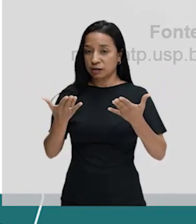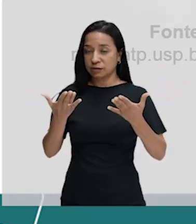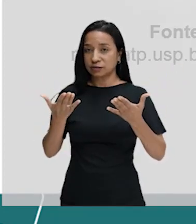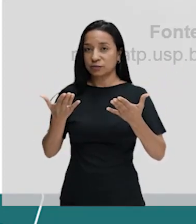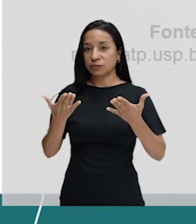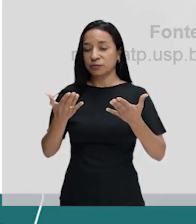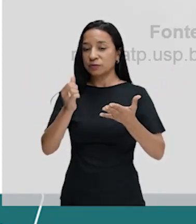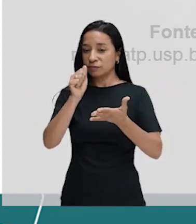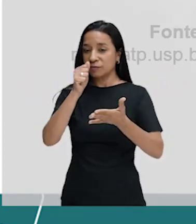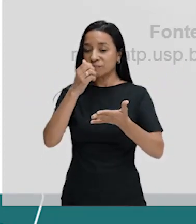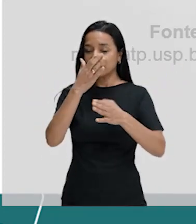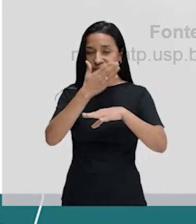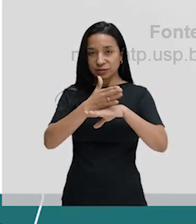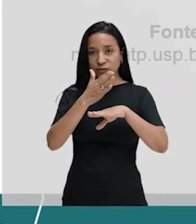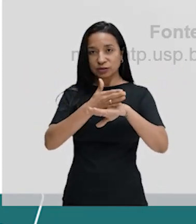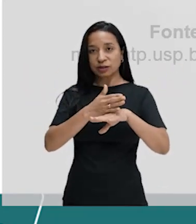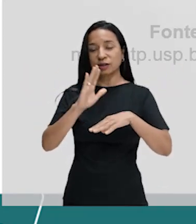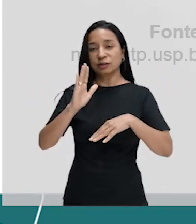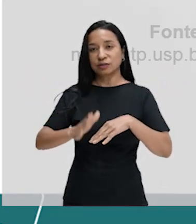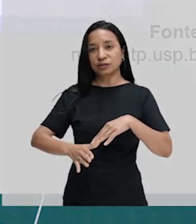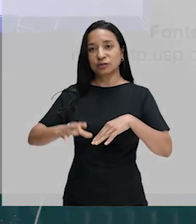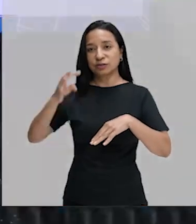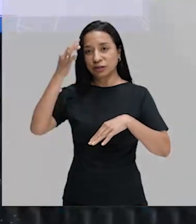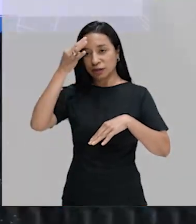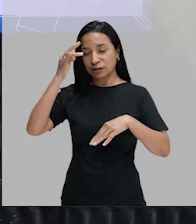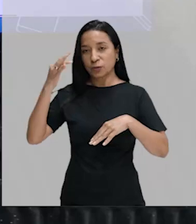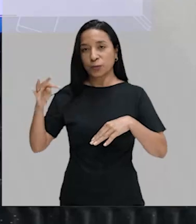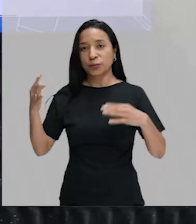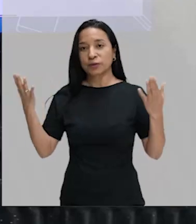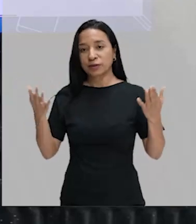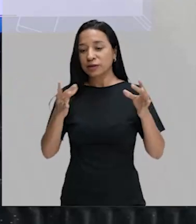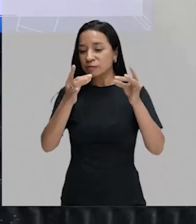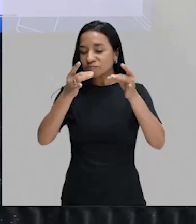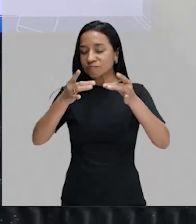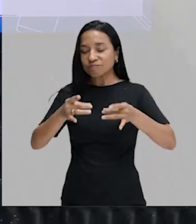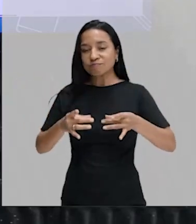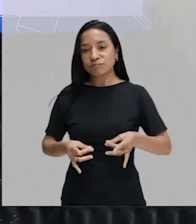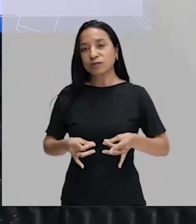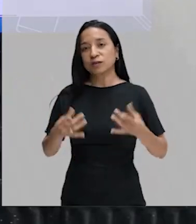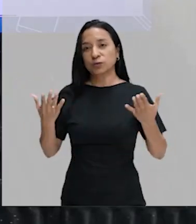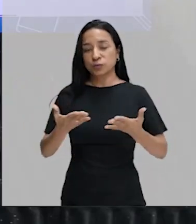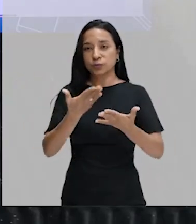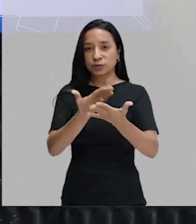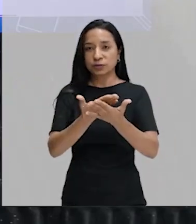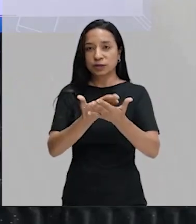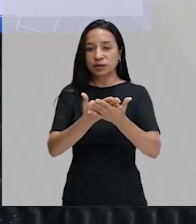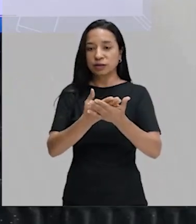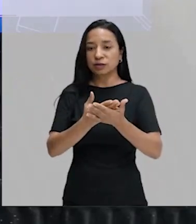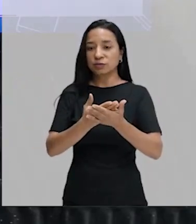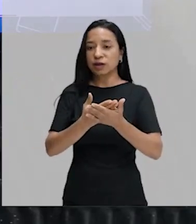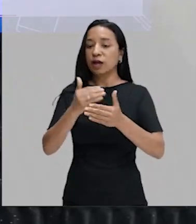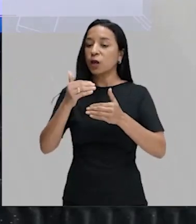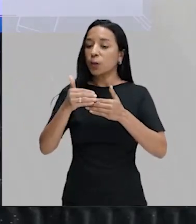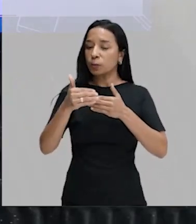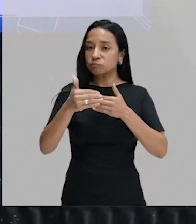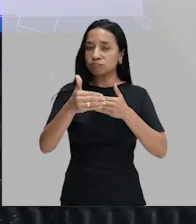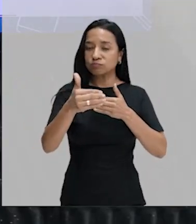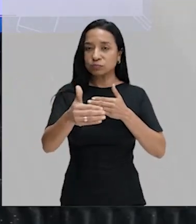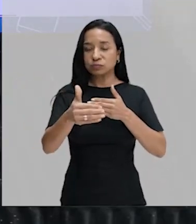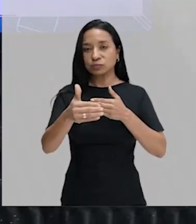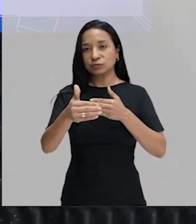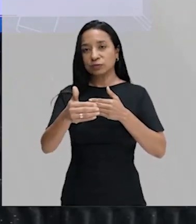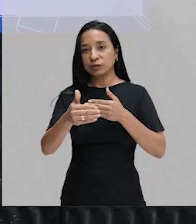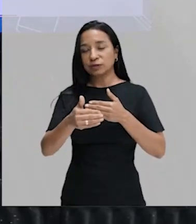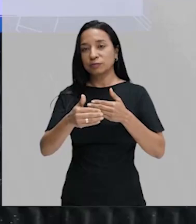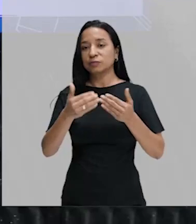ali, uma detalhada a mais sobre esse assunto. E eu vou agora nessa aula dar uma continuidade, tá?